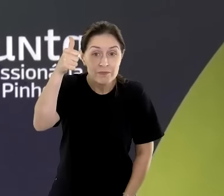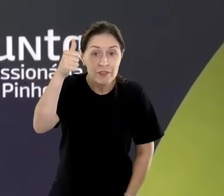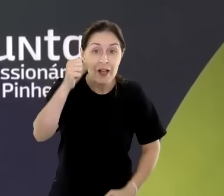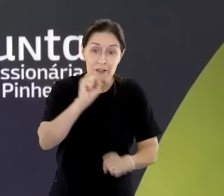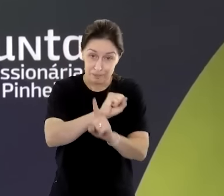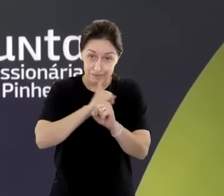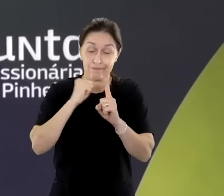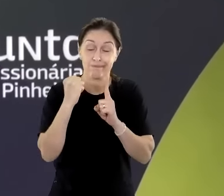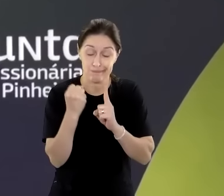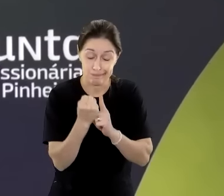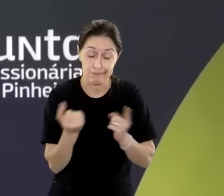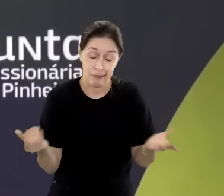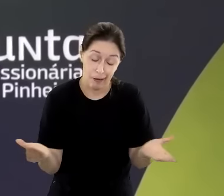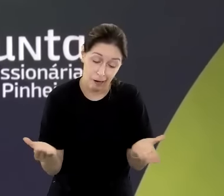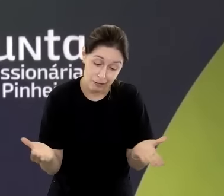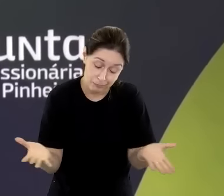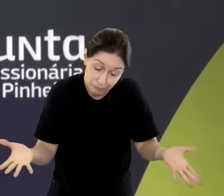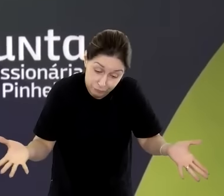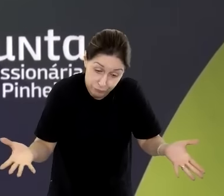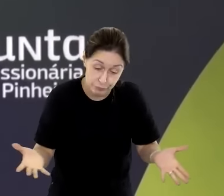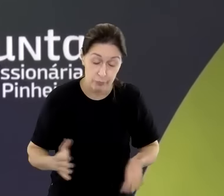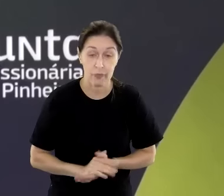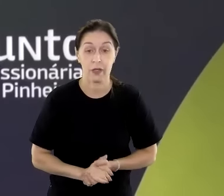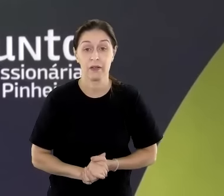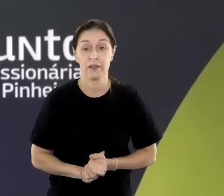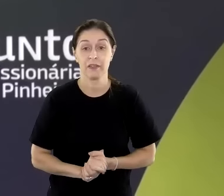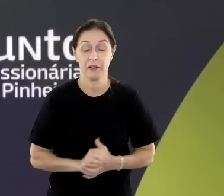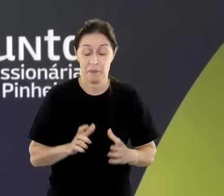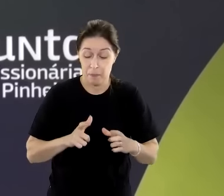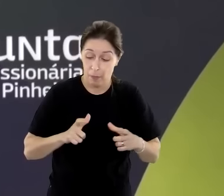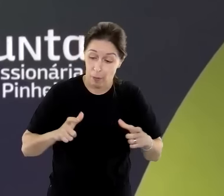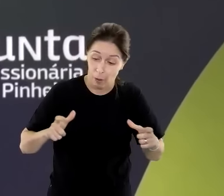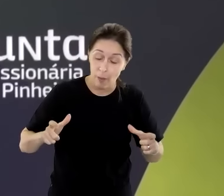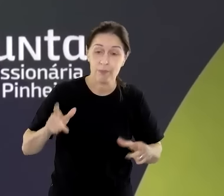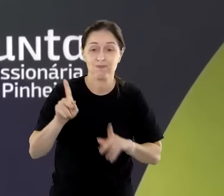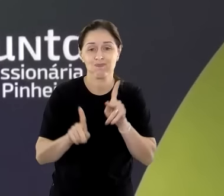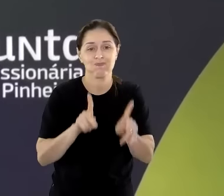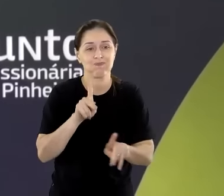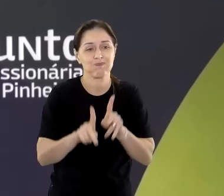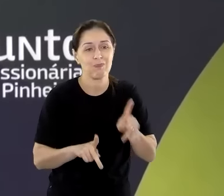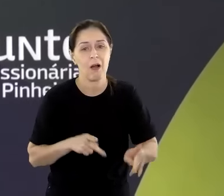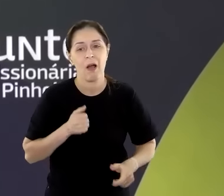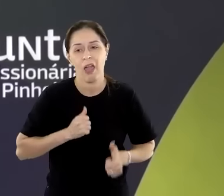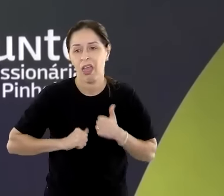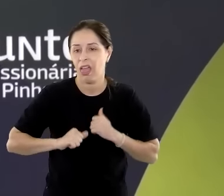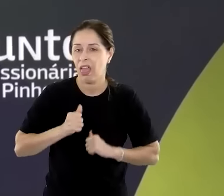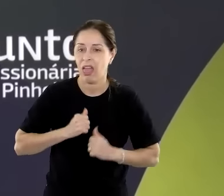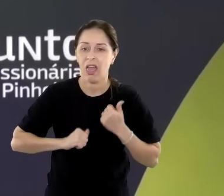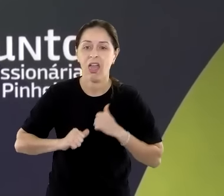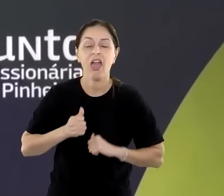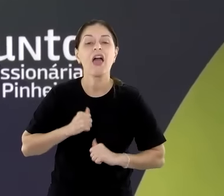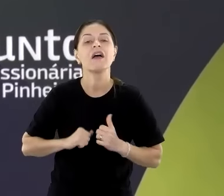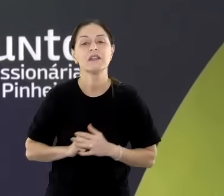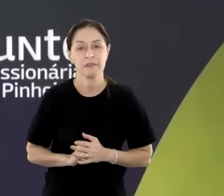Se você é daqueles corajosos que ainda assistem os telejornais, não dá para dormir tranquilo.